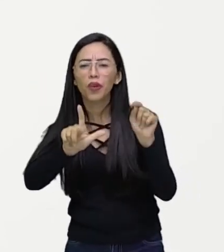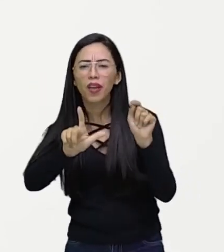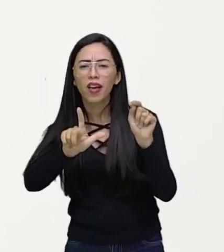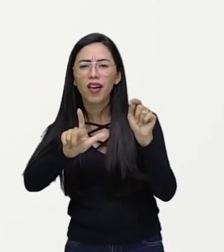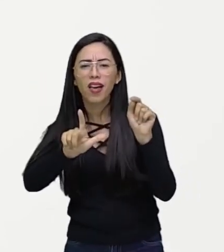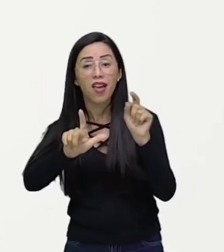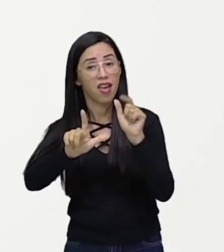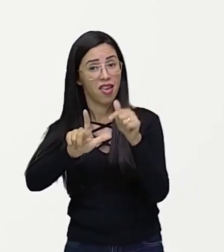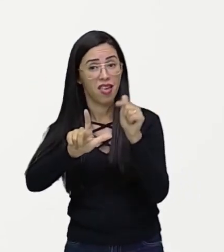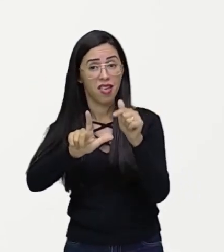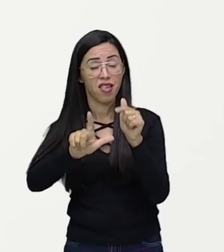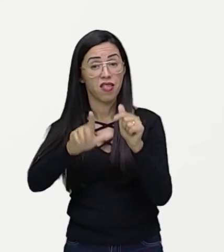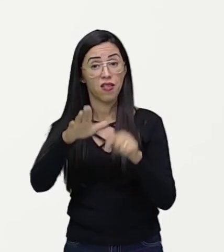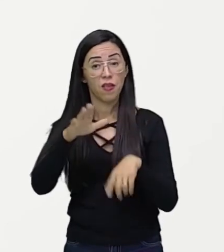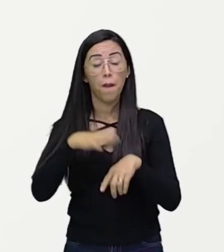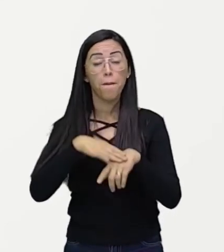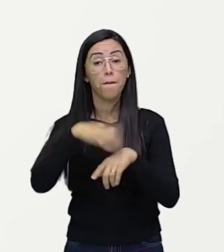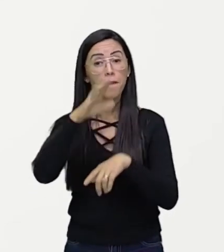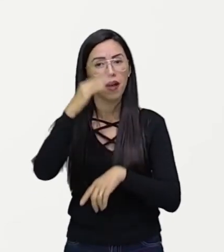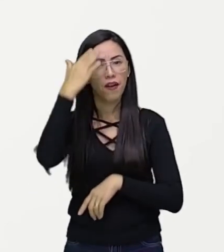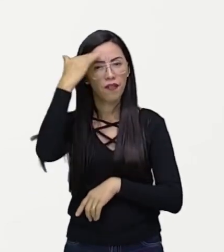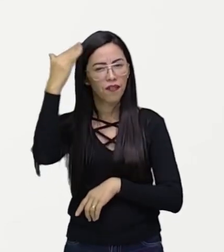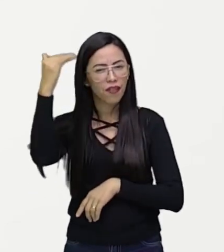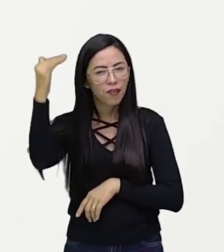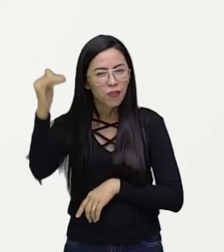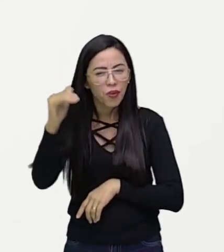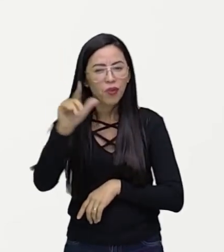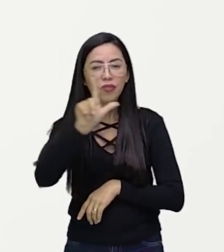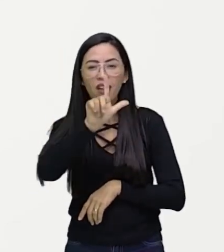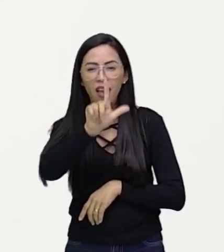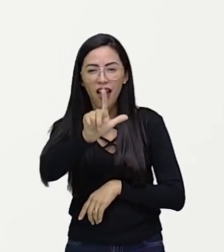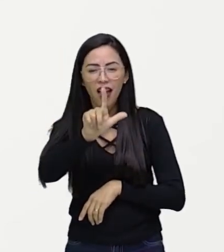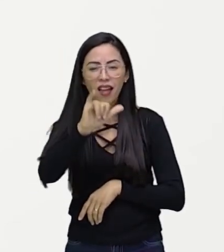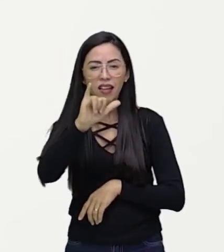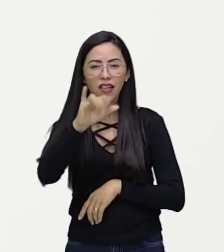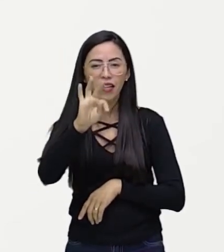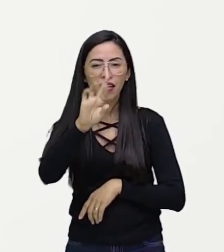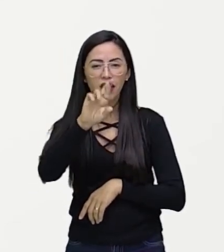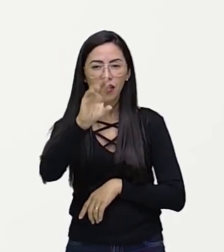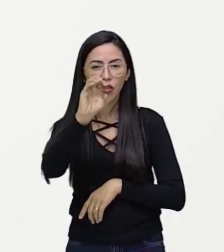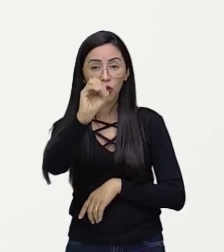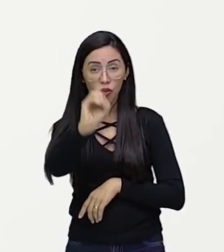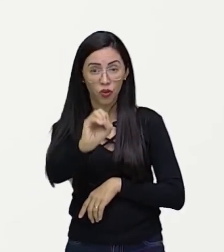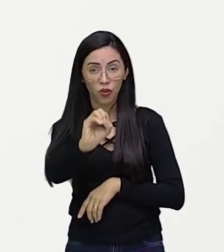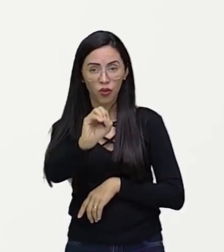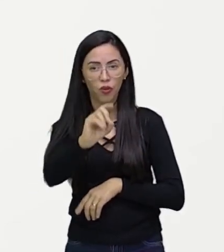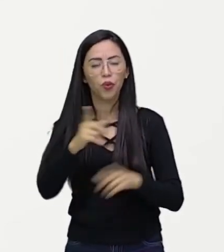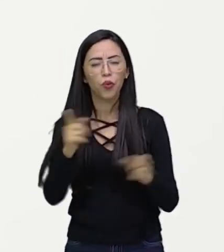mais falado. É o litro. É a nossa unidade de medida, litro. Aí temos o